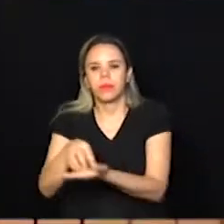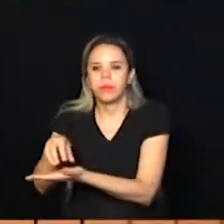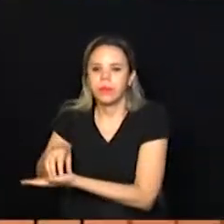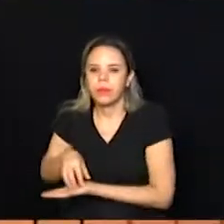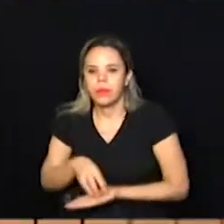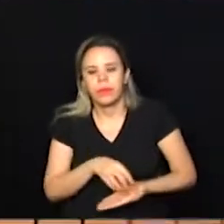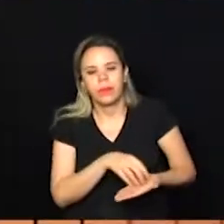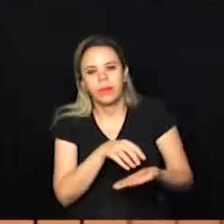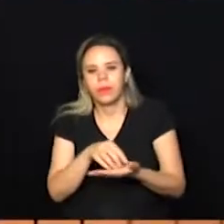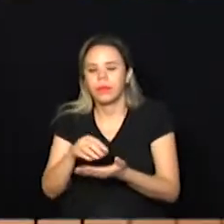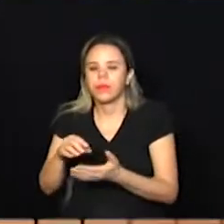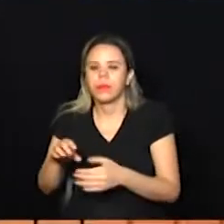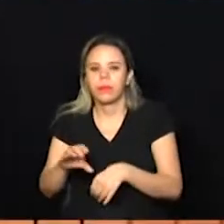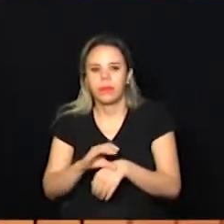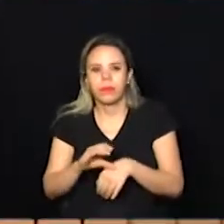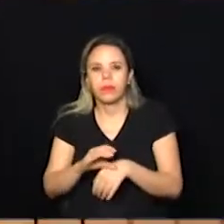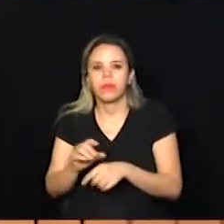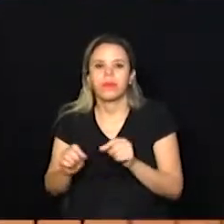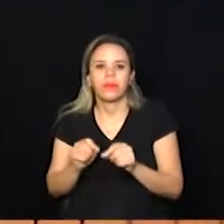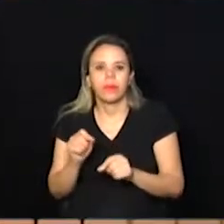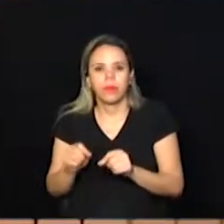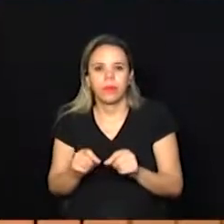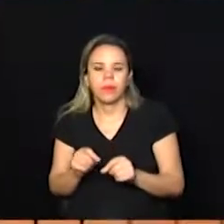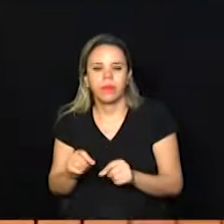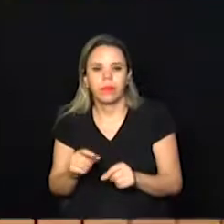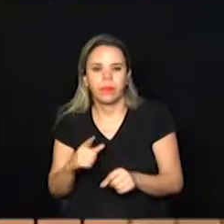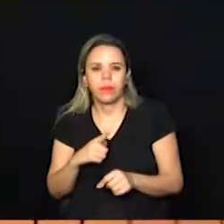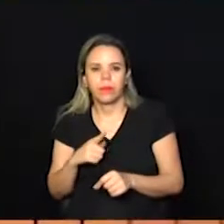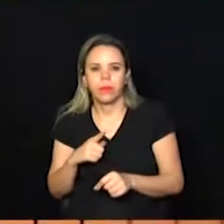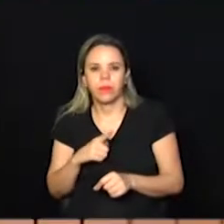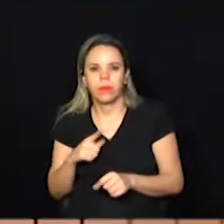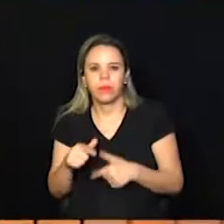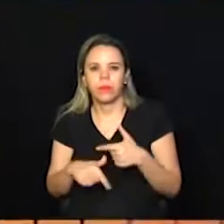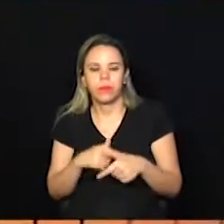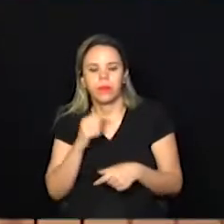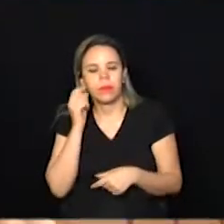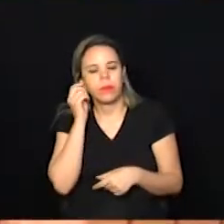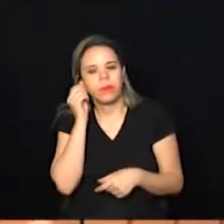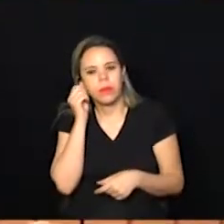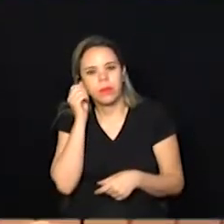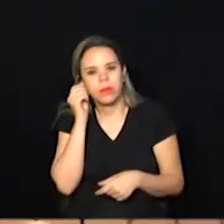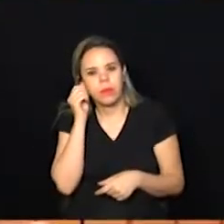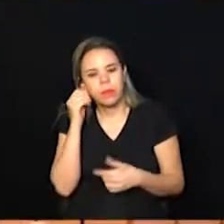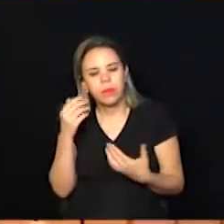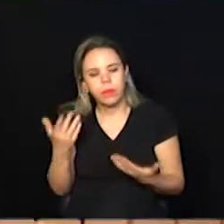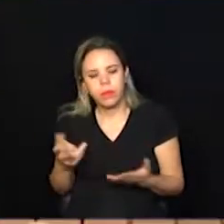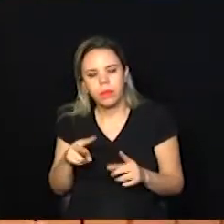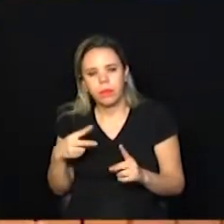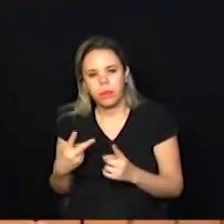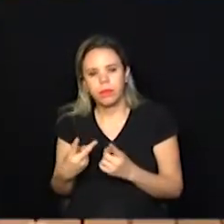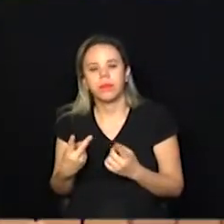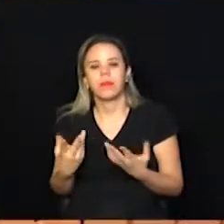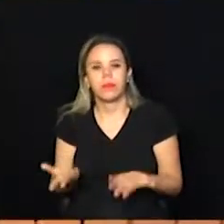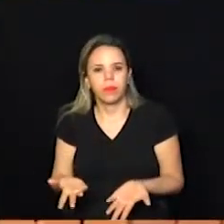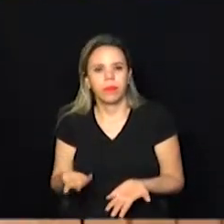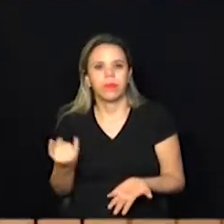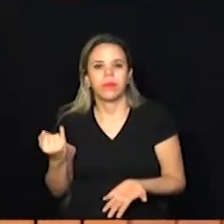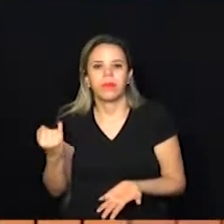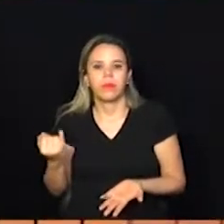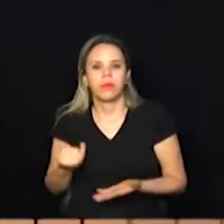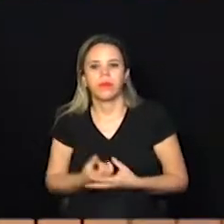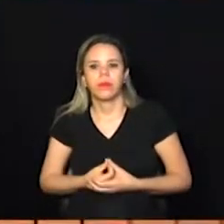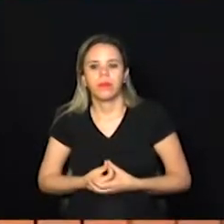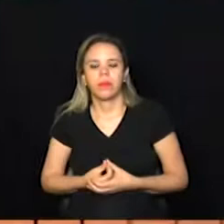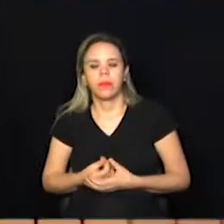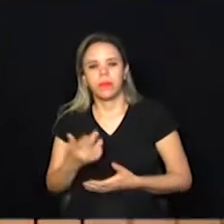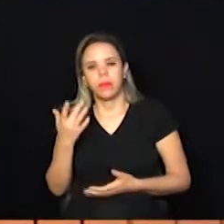uma constituição de uma rede que tem trabalhado. Então, essa perspectiva é uma perspectiva importante,